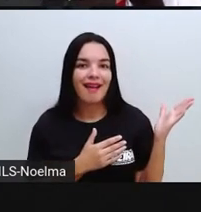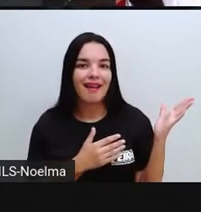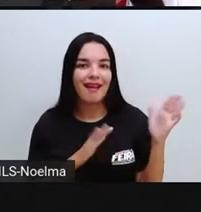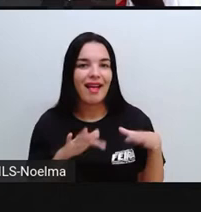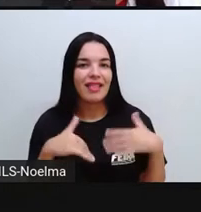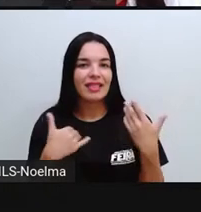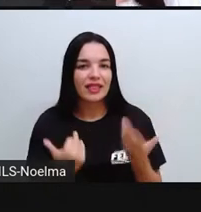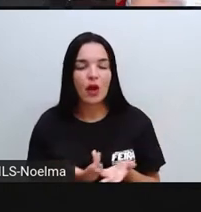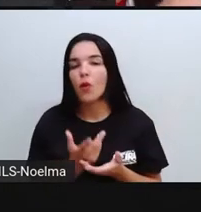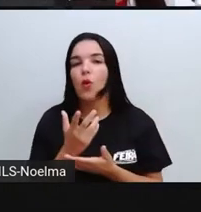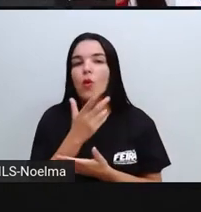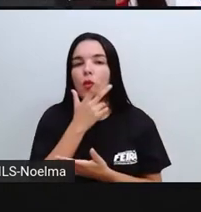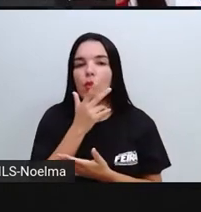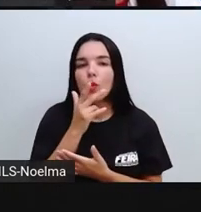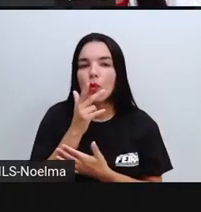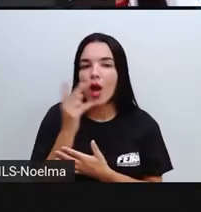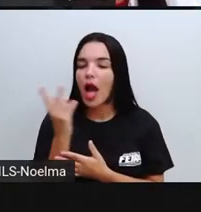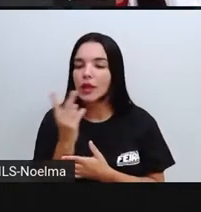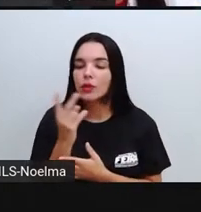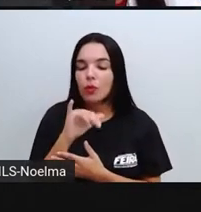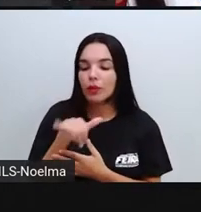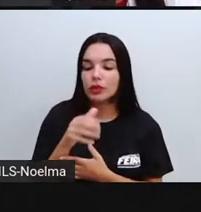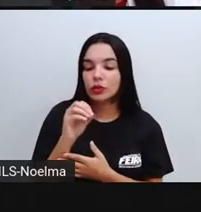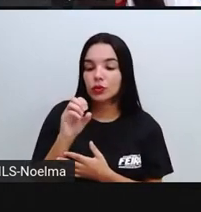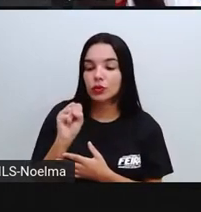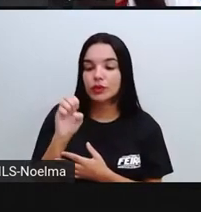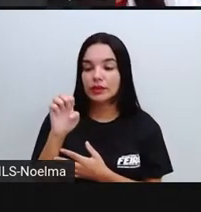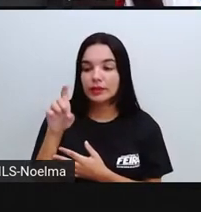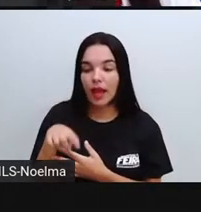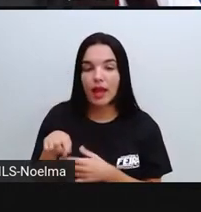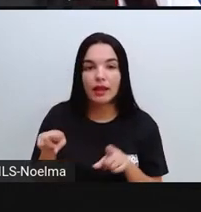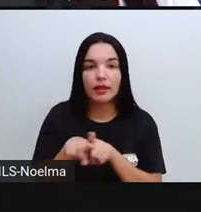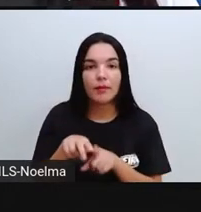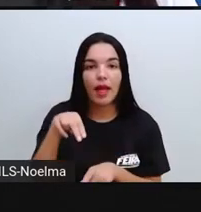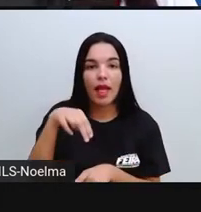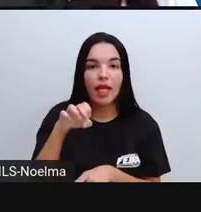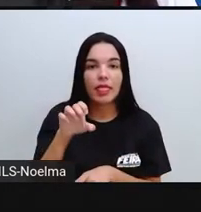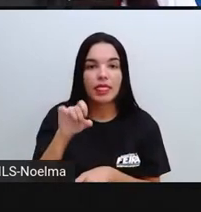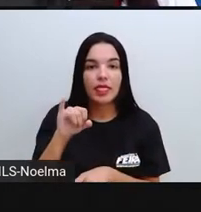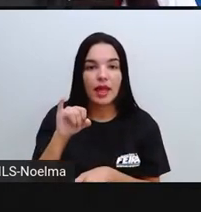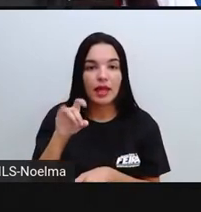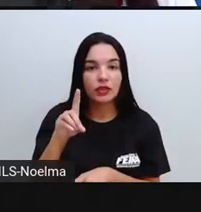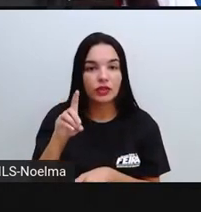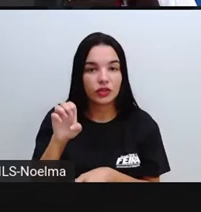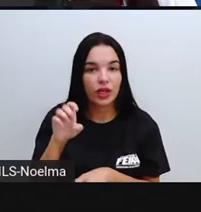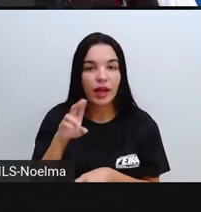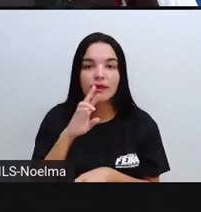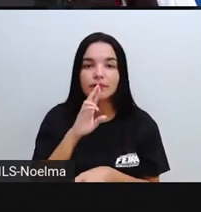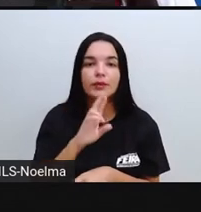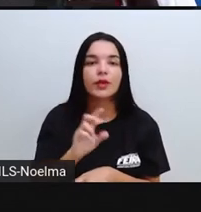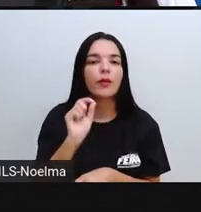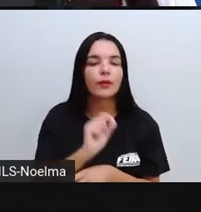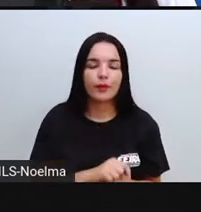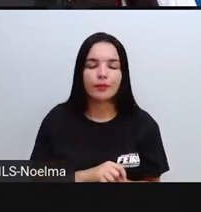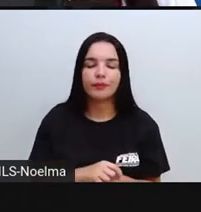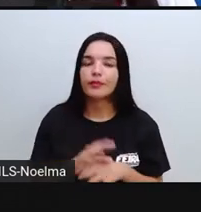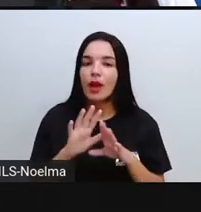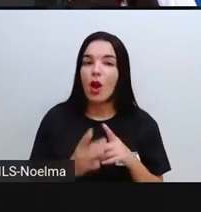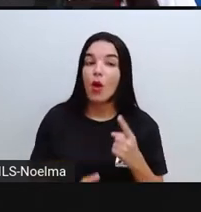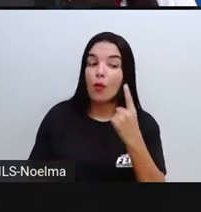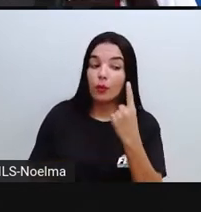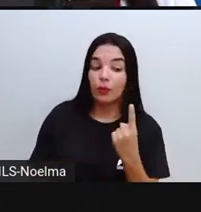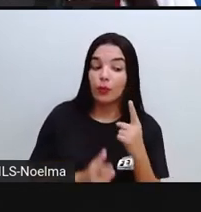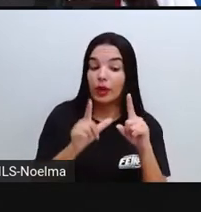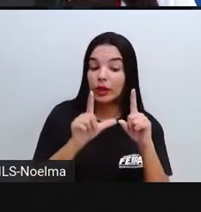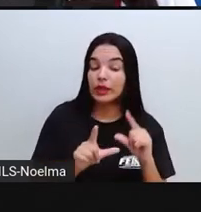Ineide respondeu. Como é que poderia resolver esse problema? 1 litro é igual a 1.000 mililitros. Então,